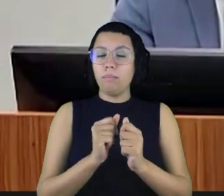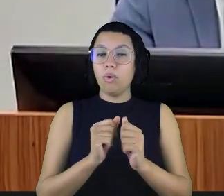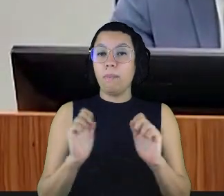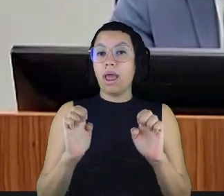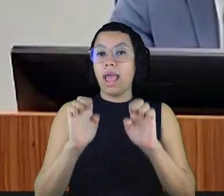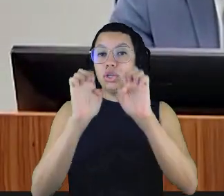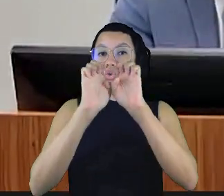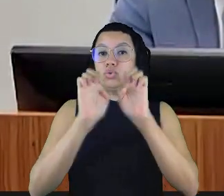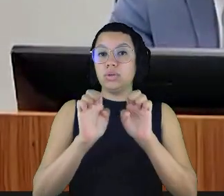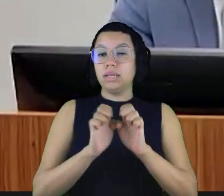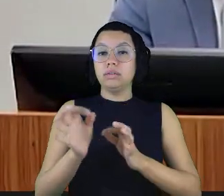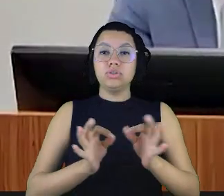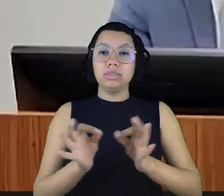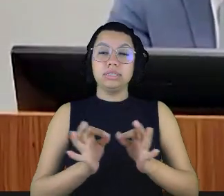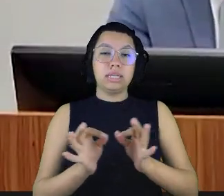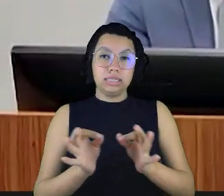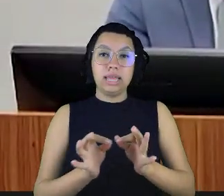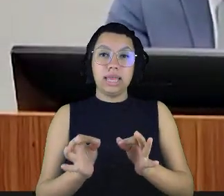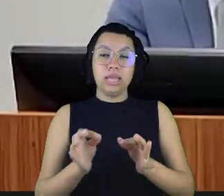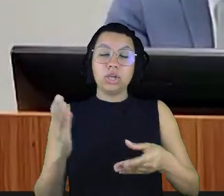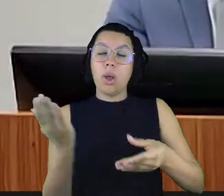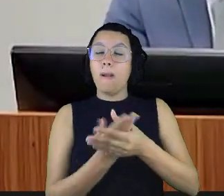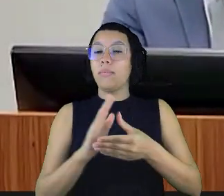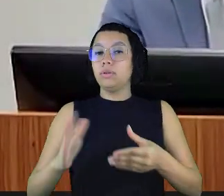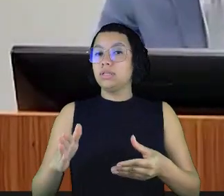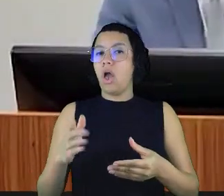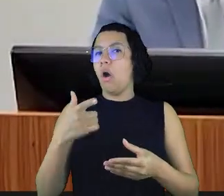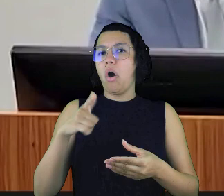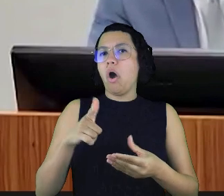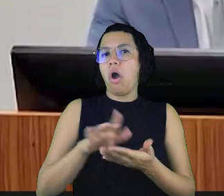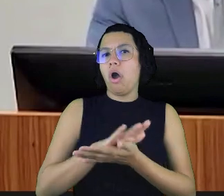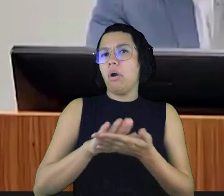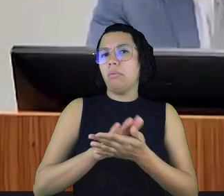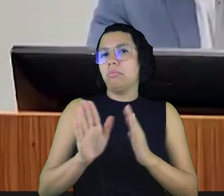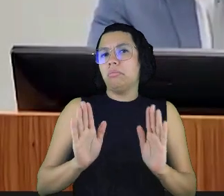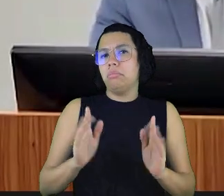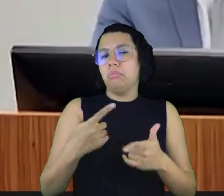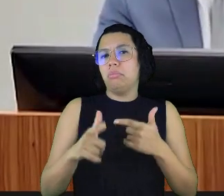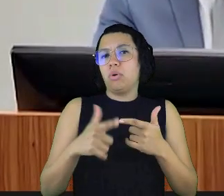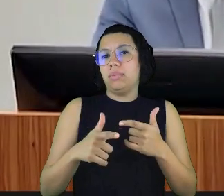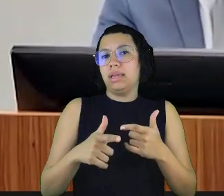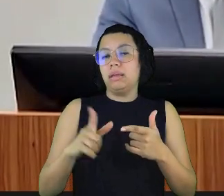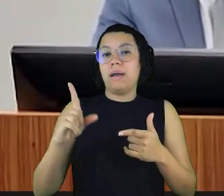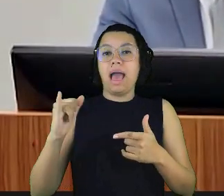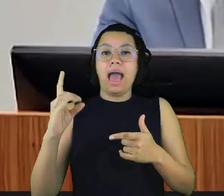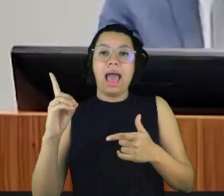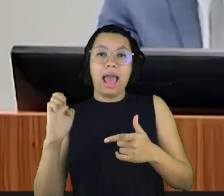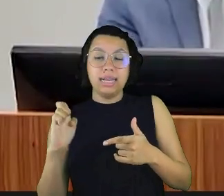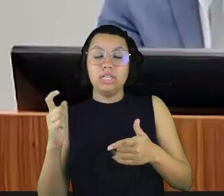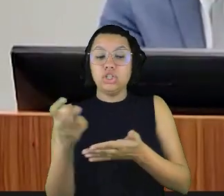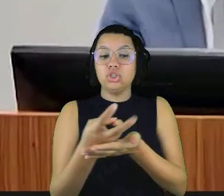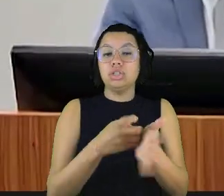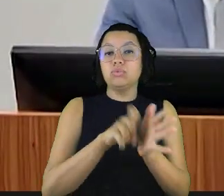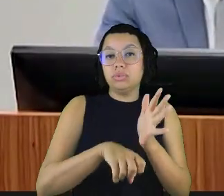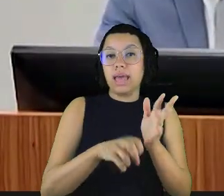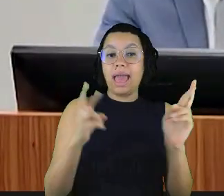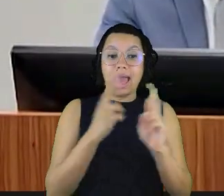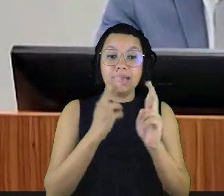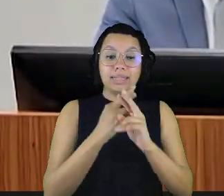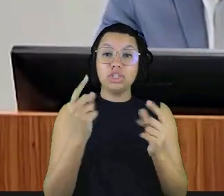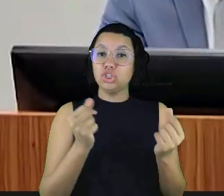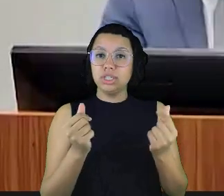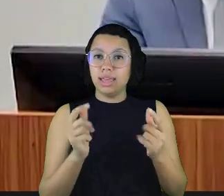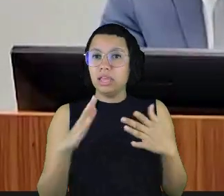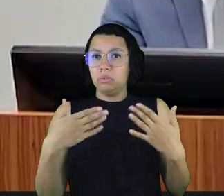Absolutamente nenhum problema. As lides tributárias, elas tratam de dinheiro, portanto, a estratégia tem que ser fundada em aspectos